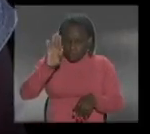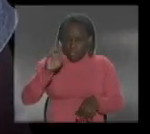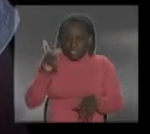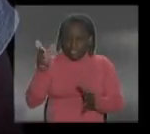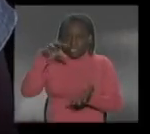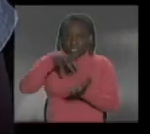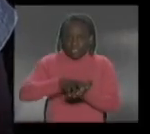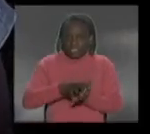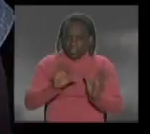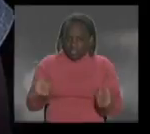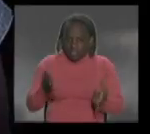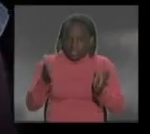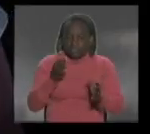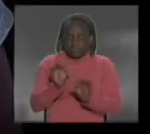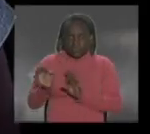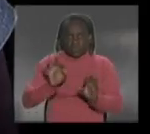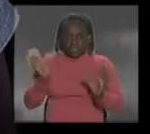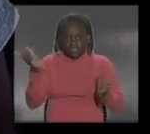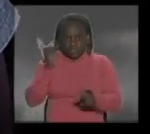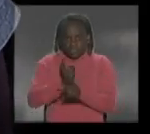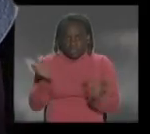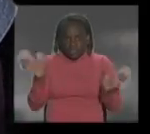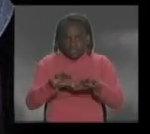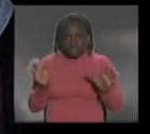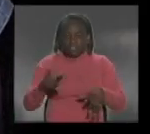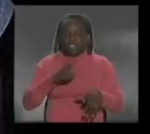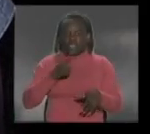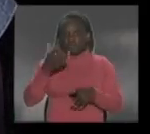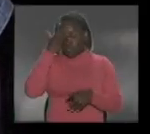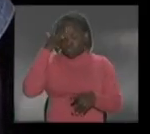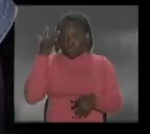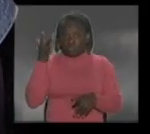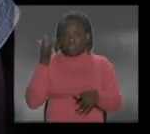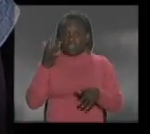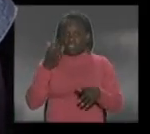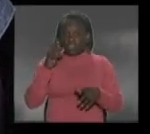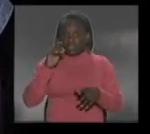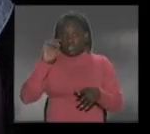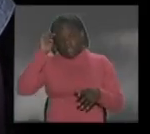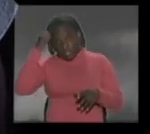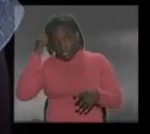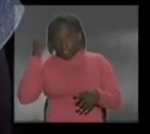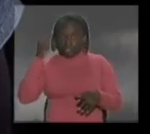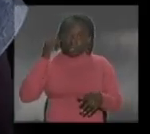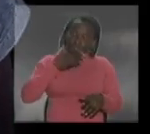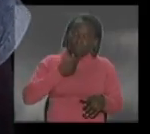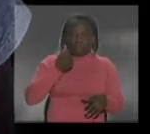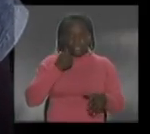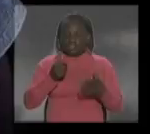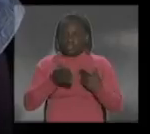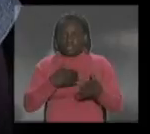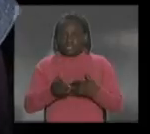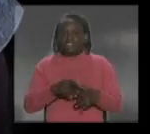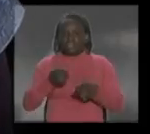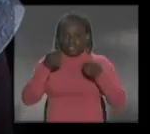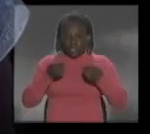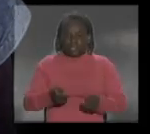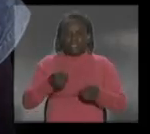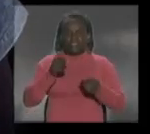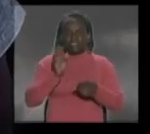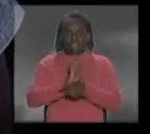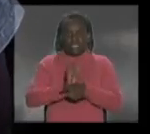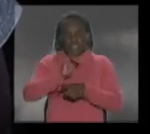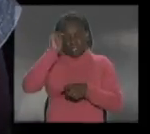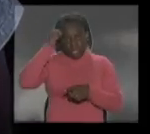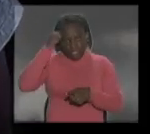vai proporcionar esses encontros, você tem uma geração de realizadores negros e negras que afirmam o cinema negro, que